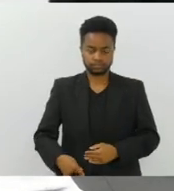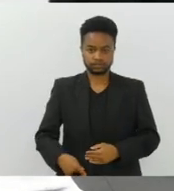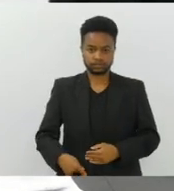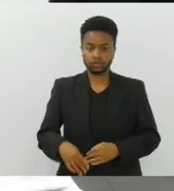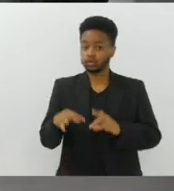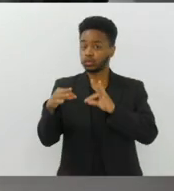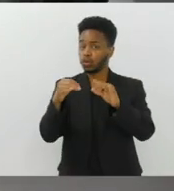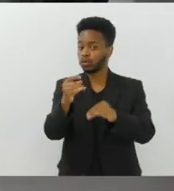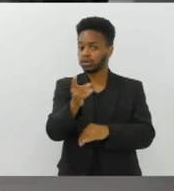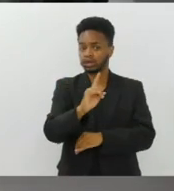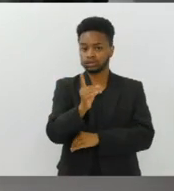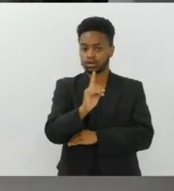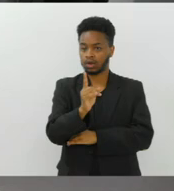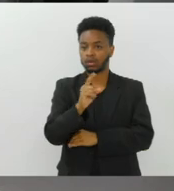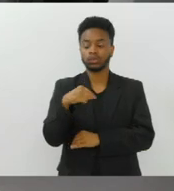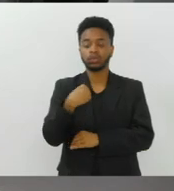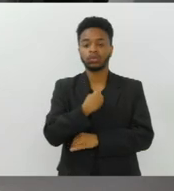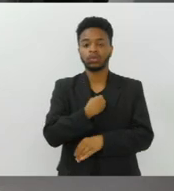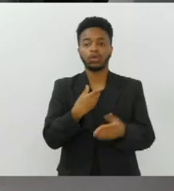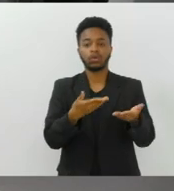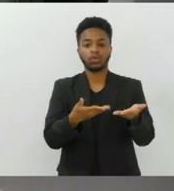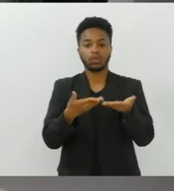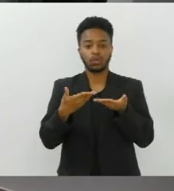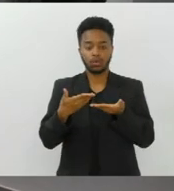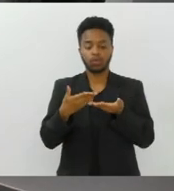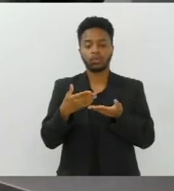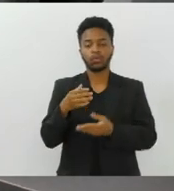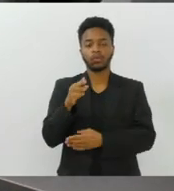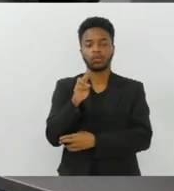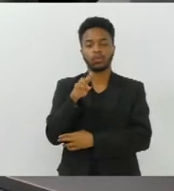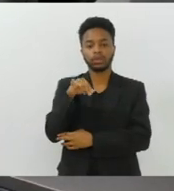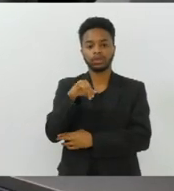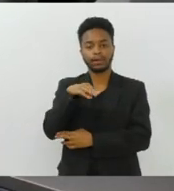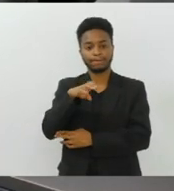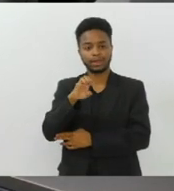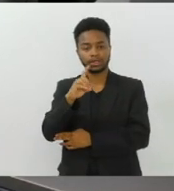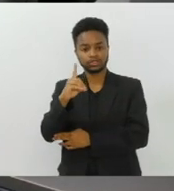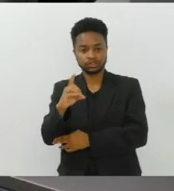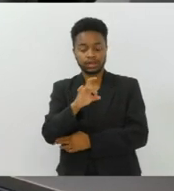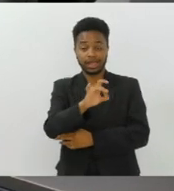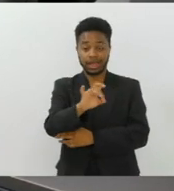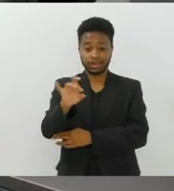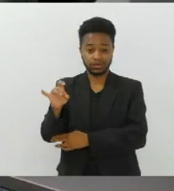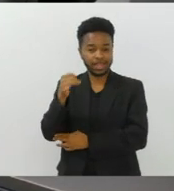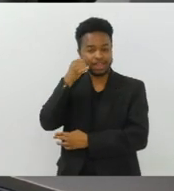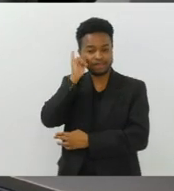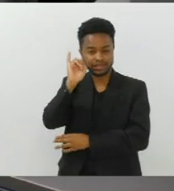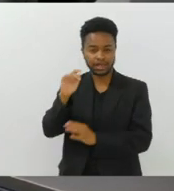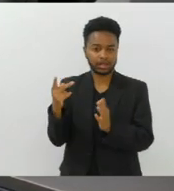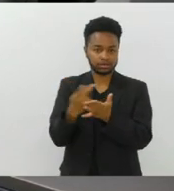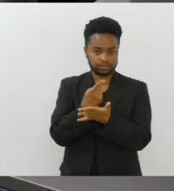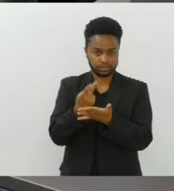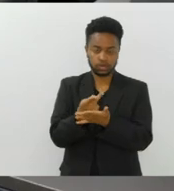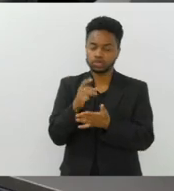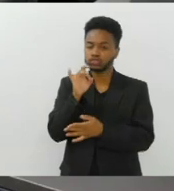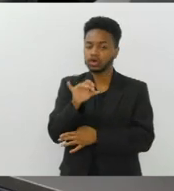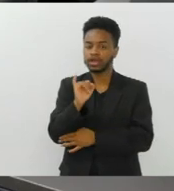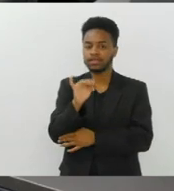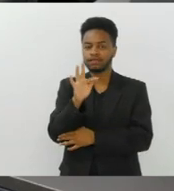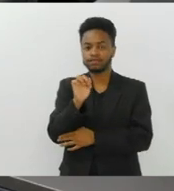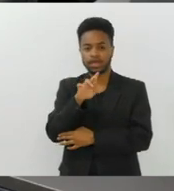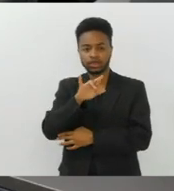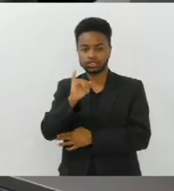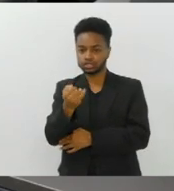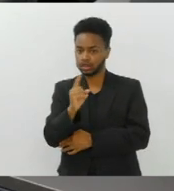não. Vamos convocar a deliberação de Unimed por Unimed para não haver erro. Não só a Unimed Ferge, mas